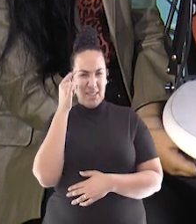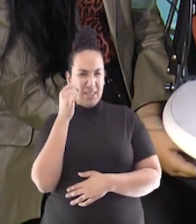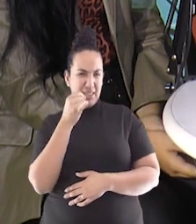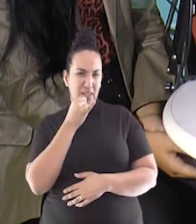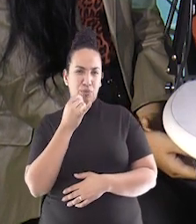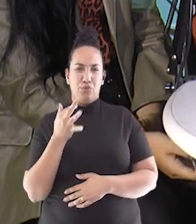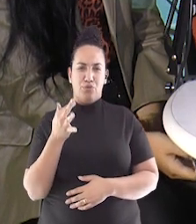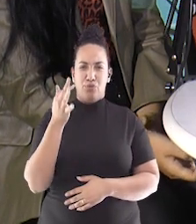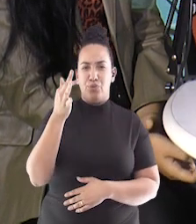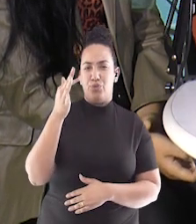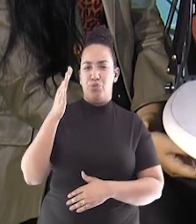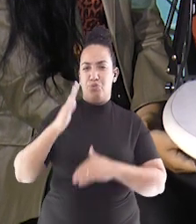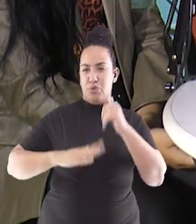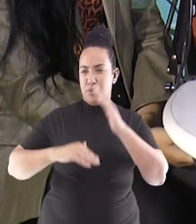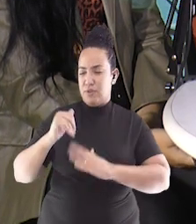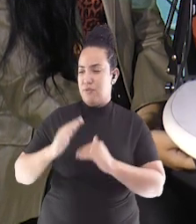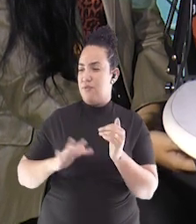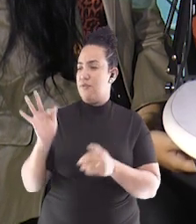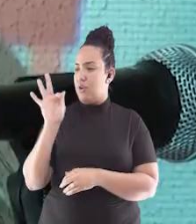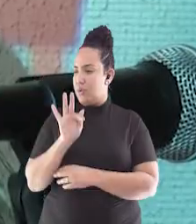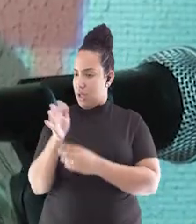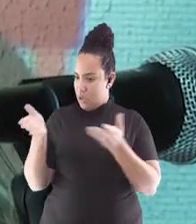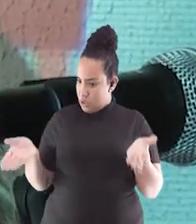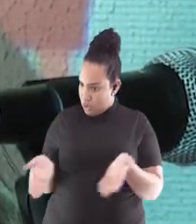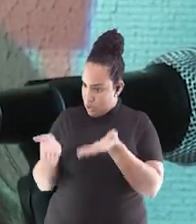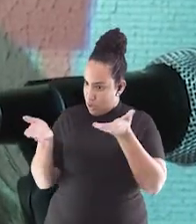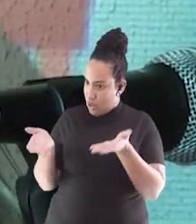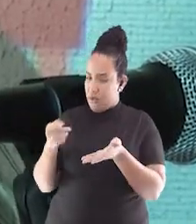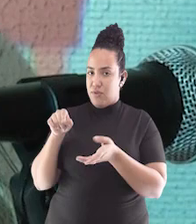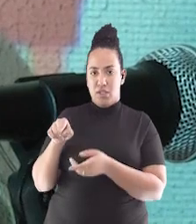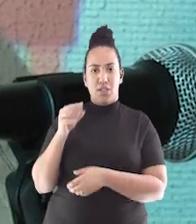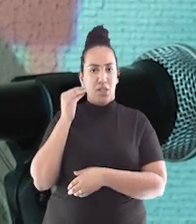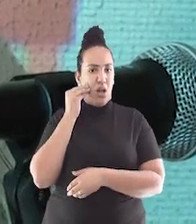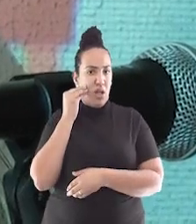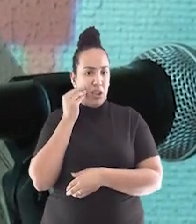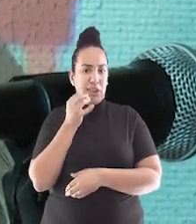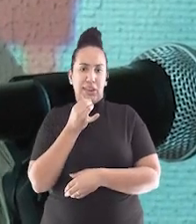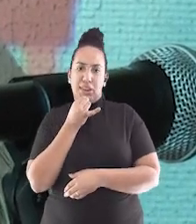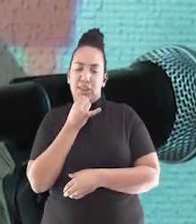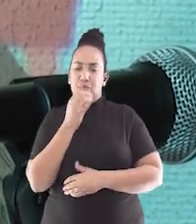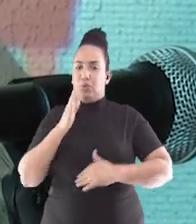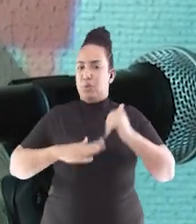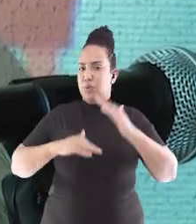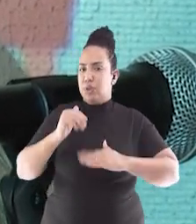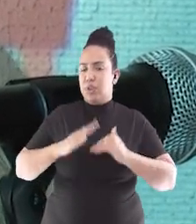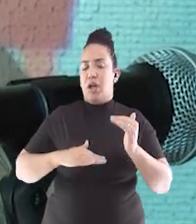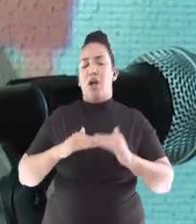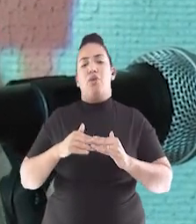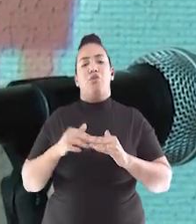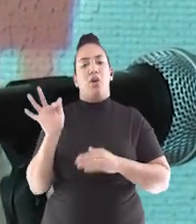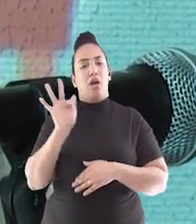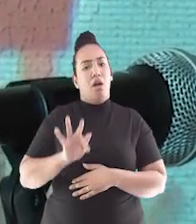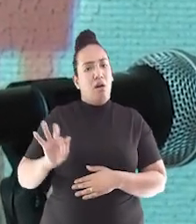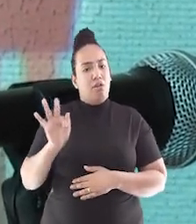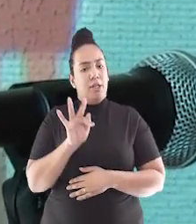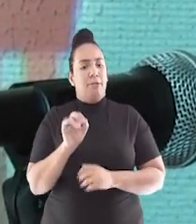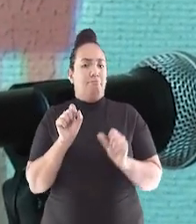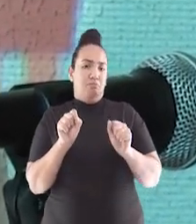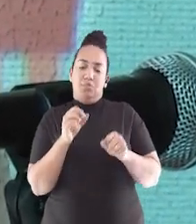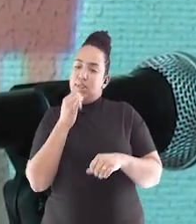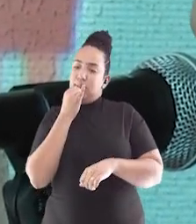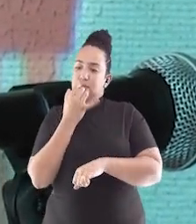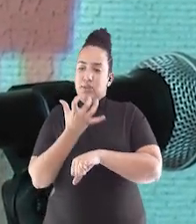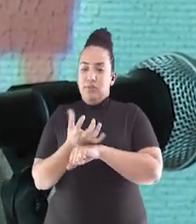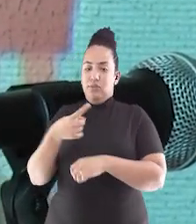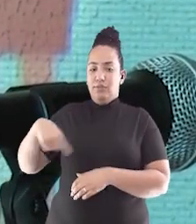alguma faculdade com esse incentivo, né? Esse incentiva vocês a fazer uma faculdade, buscar uma especialização um pouco maior. Pode